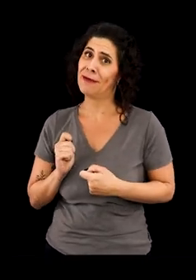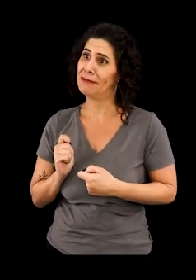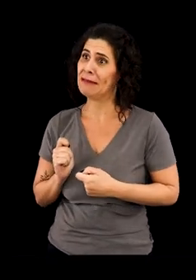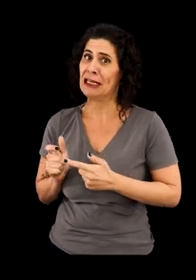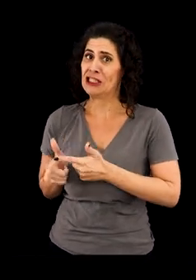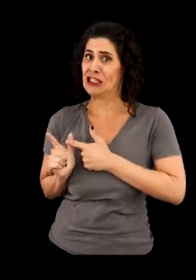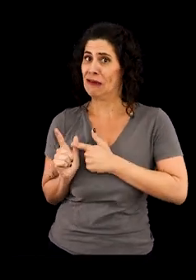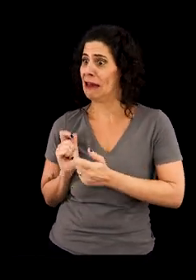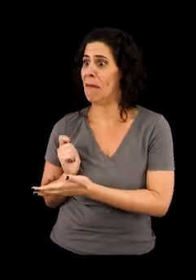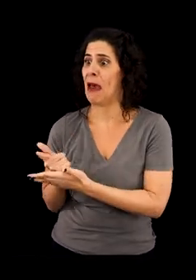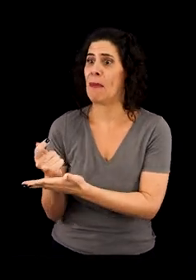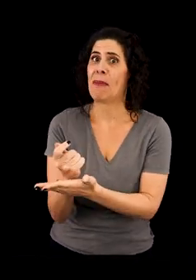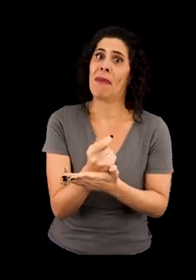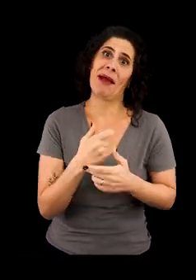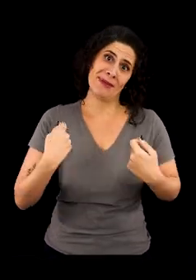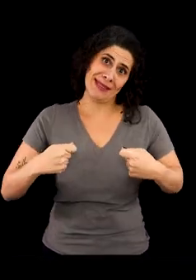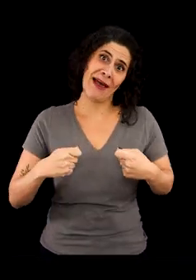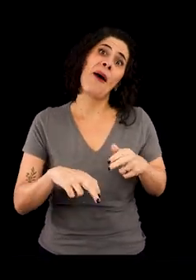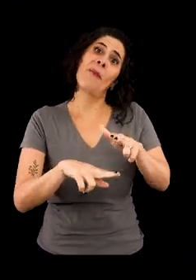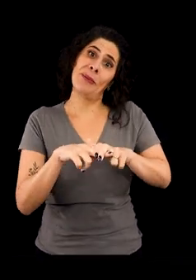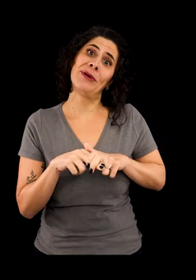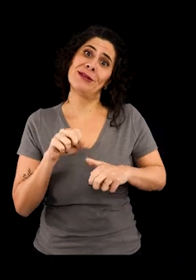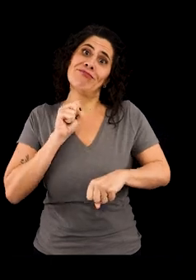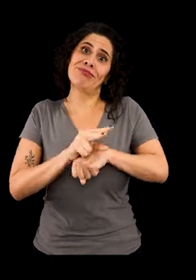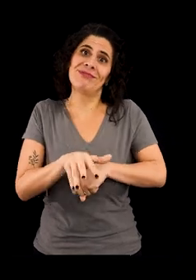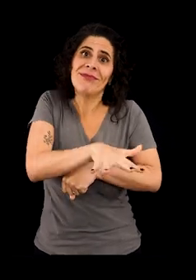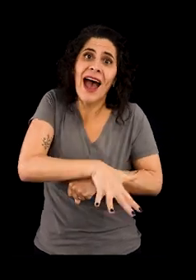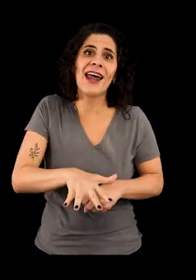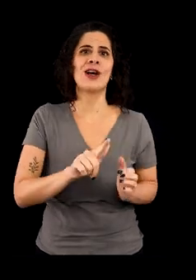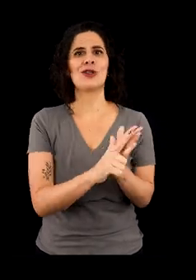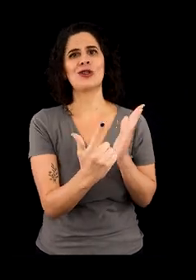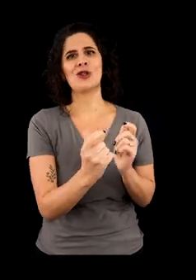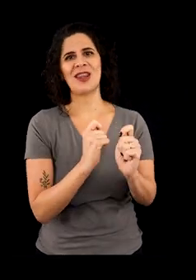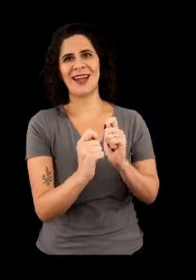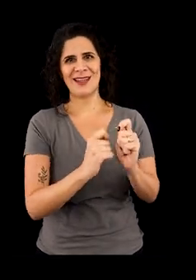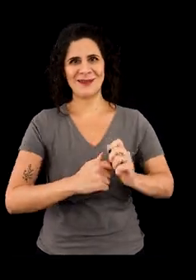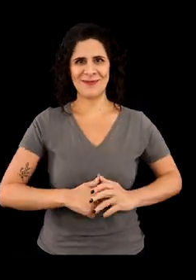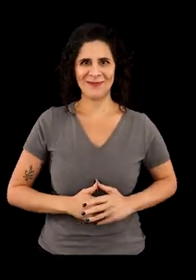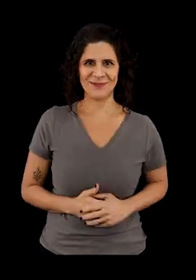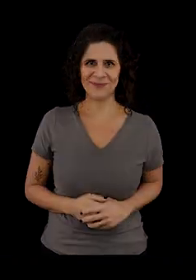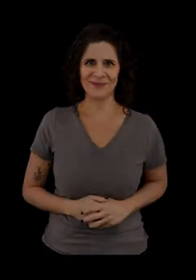contas. Então o jornalismo venceu.